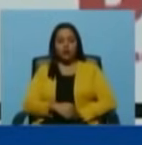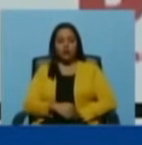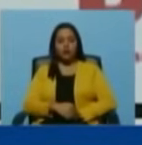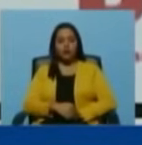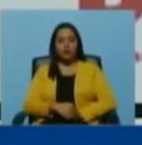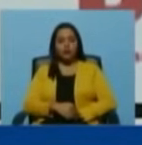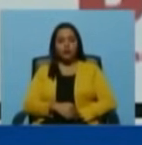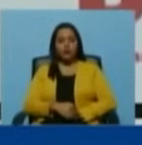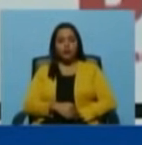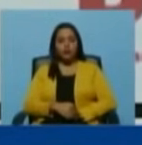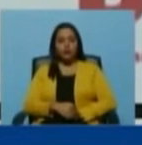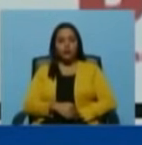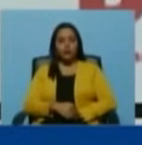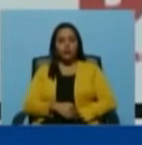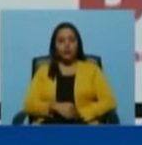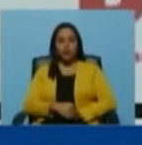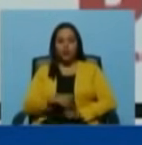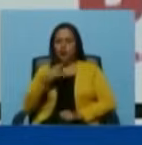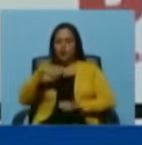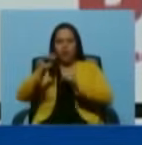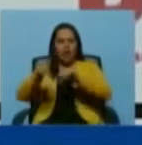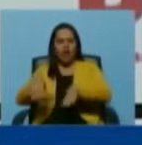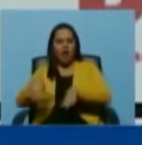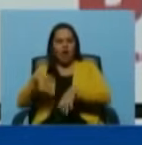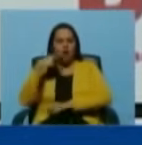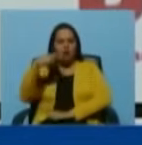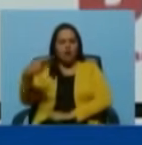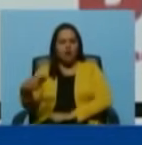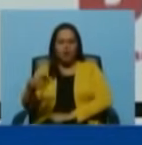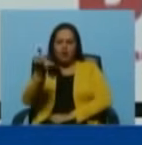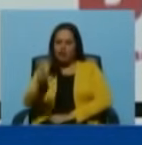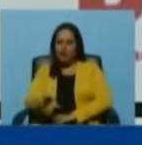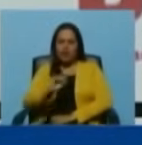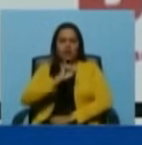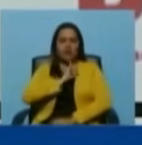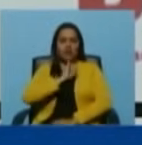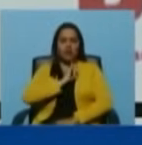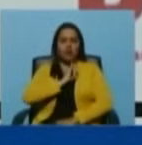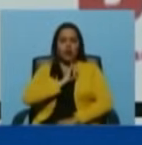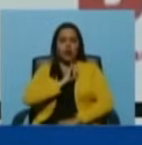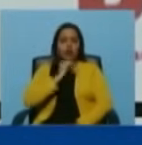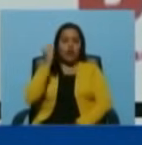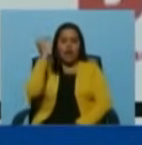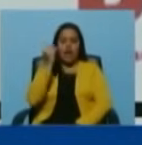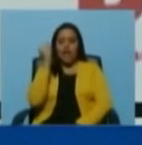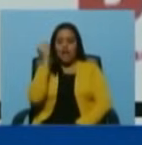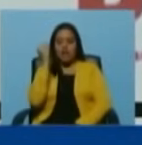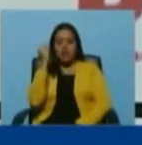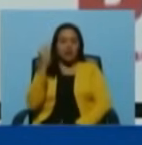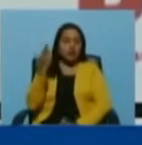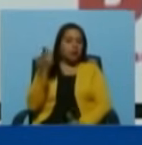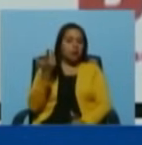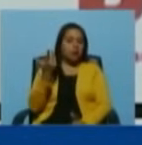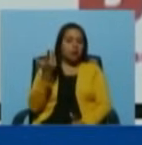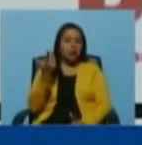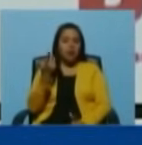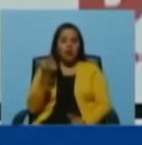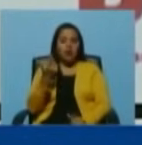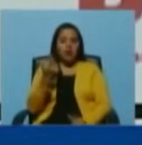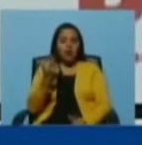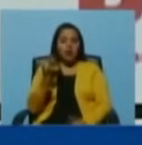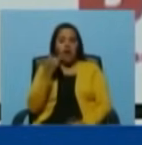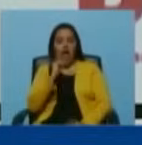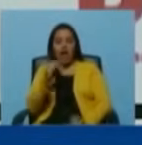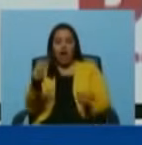reconhece o processo eleitoral, uma vez que ele não teve acesso às atas, como Maduro prometeu ao próprio assessor